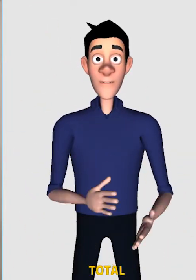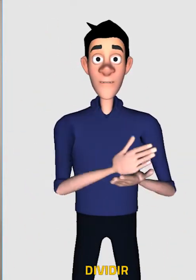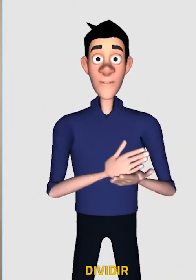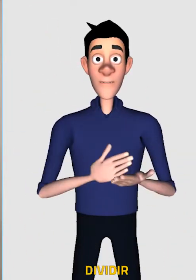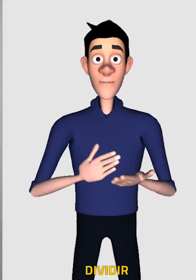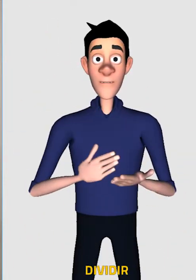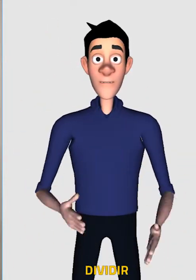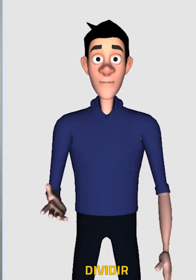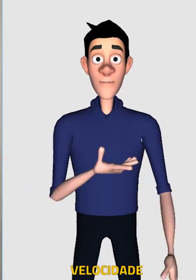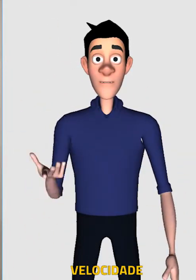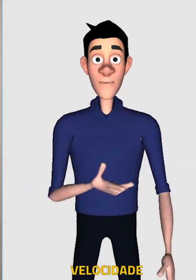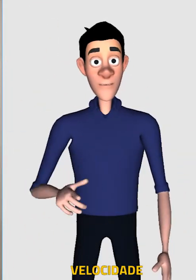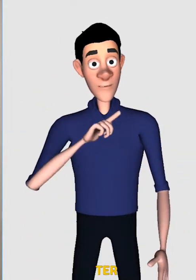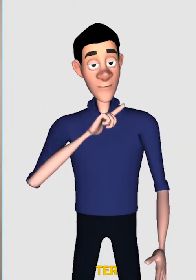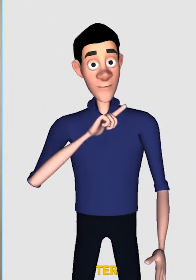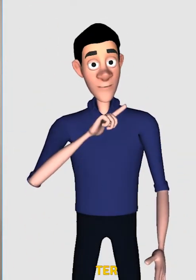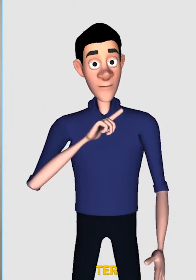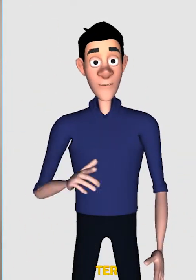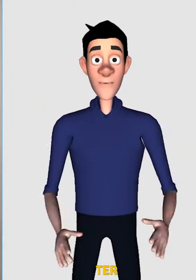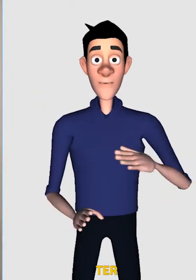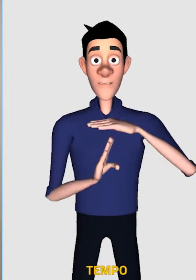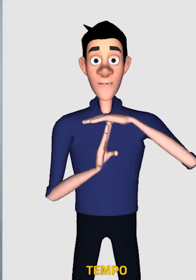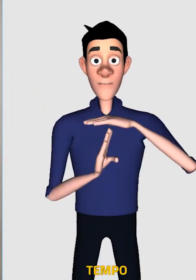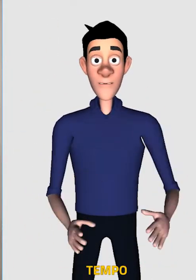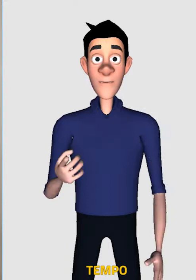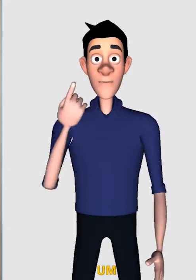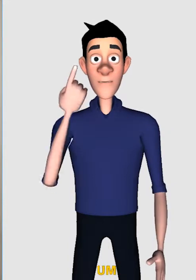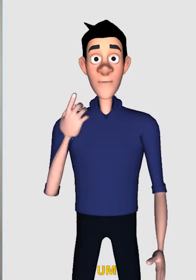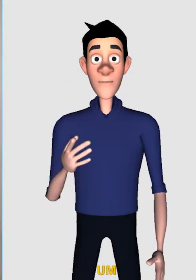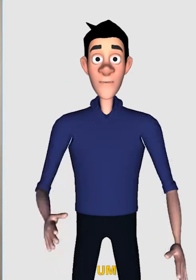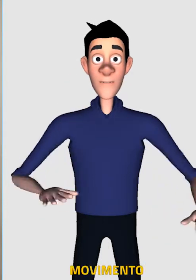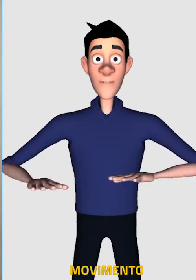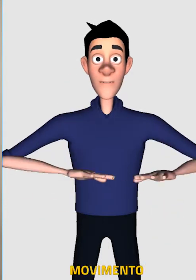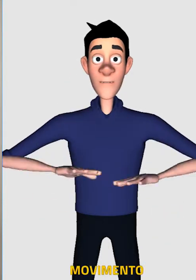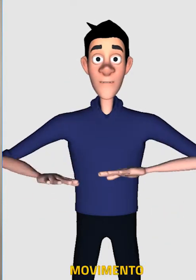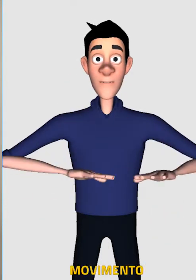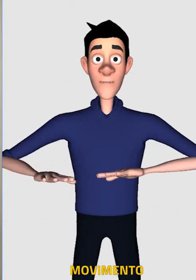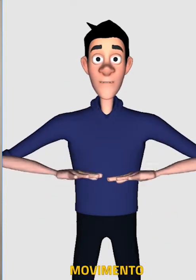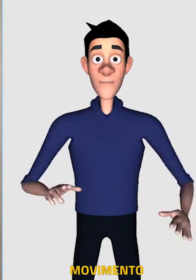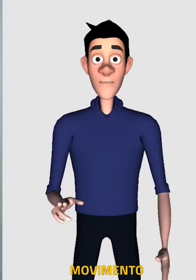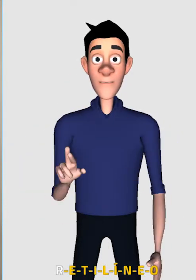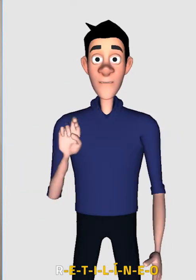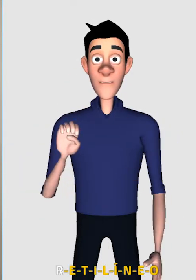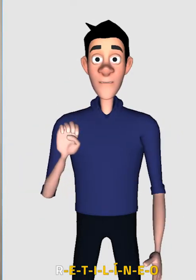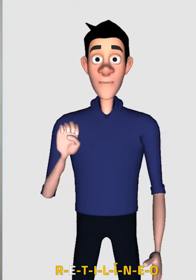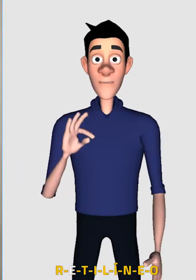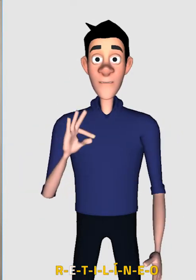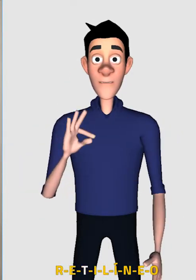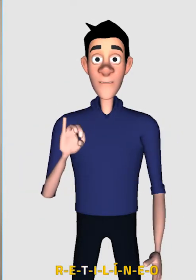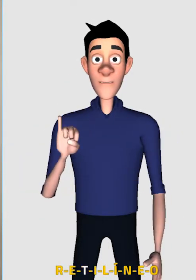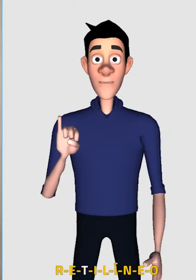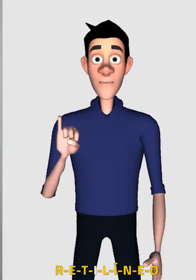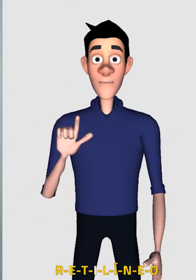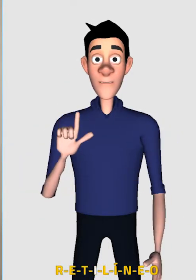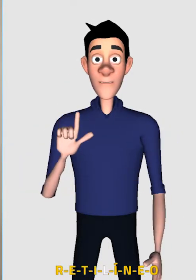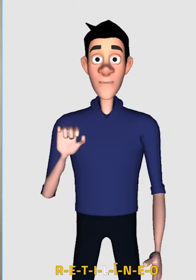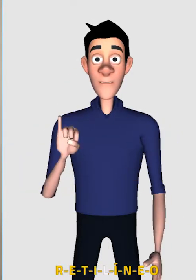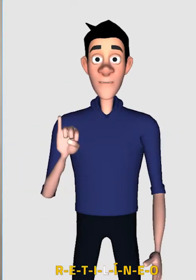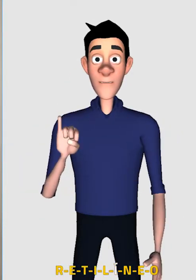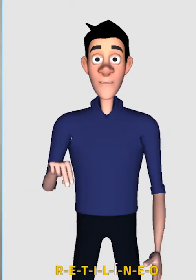e dividir pela velocidade, você tem o tempo num movimento retilíneo uniforme. E isso é um movimento retilíneo uniforme?